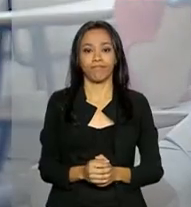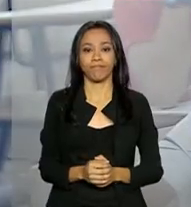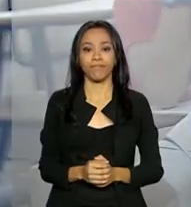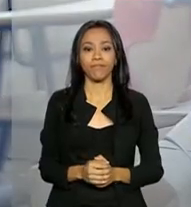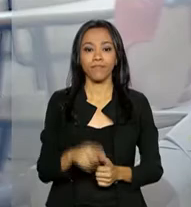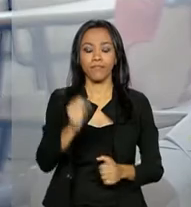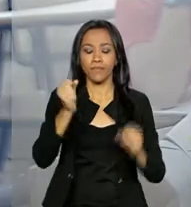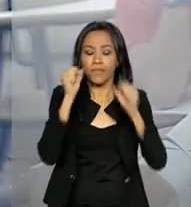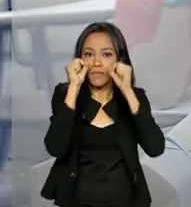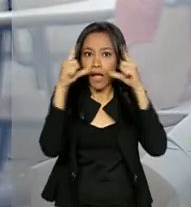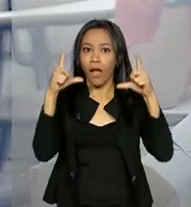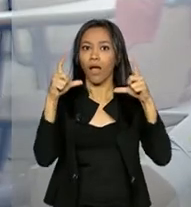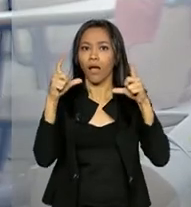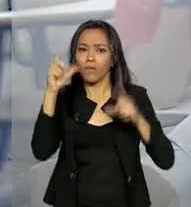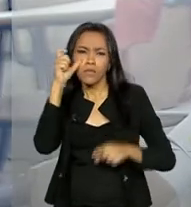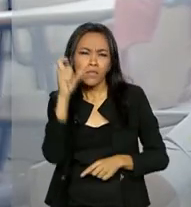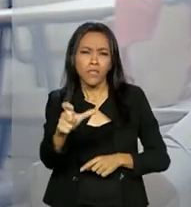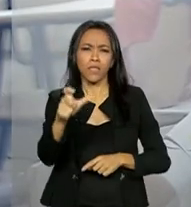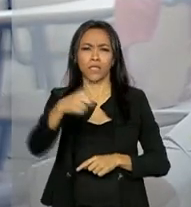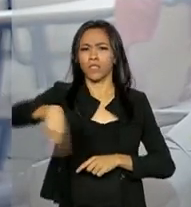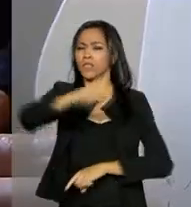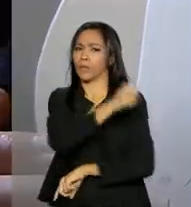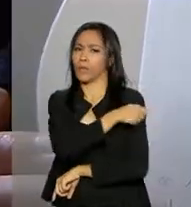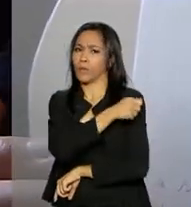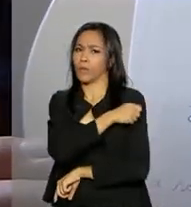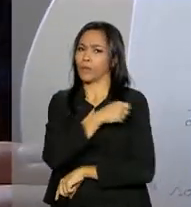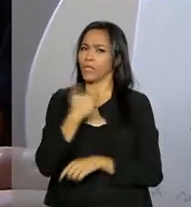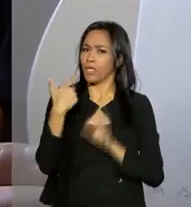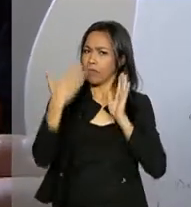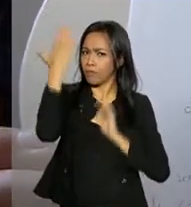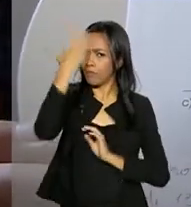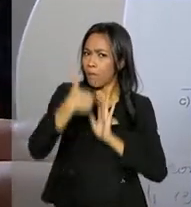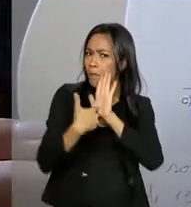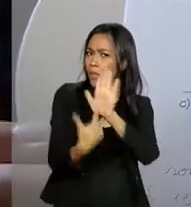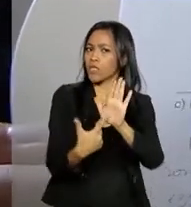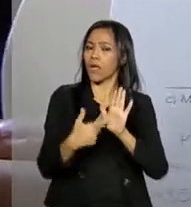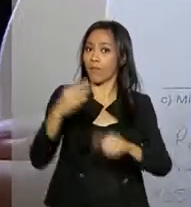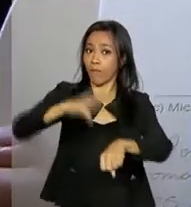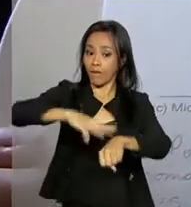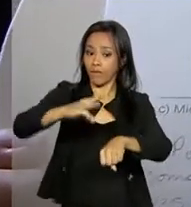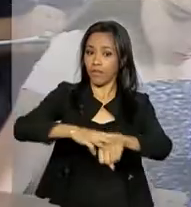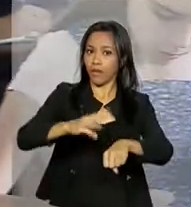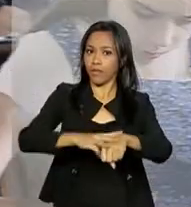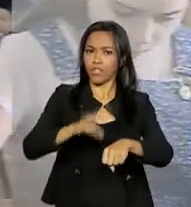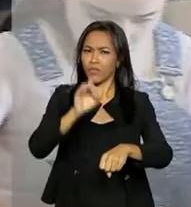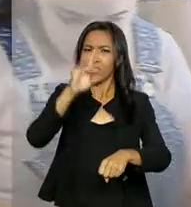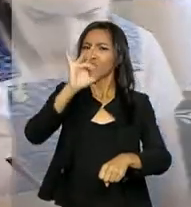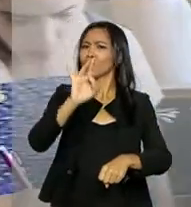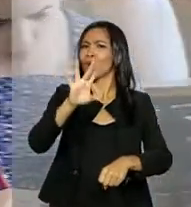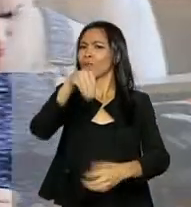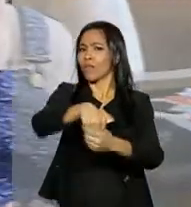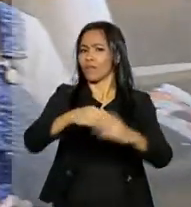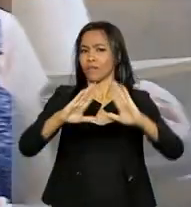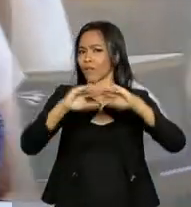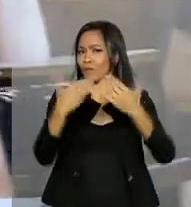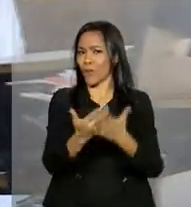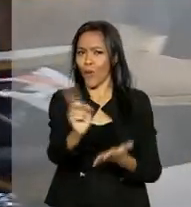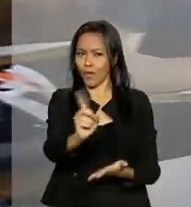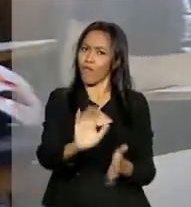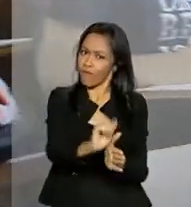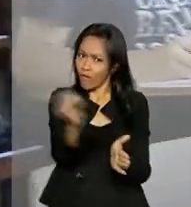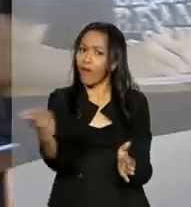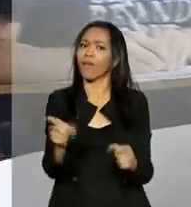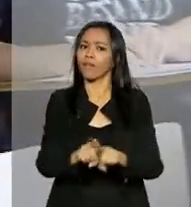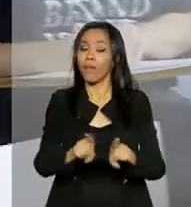despertar o interesse do aluno e mostrar que a matemática ultrapassa os limites da escola esse é o objetivo